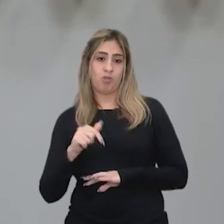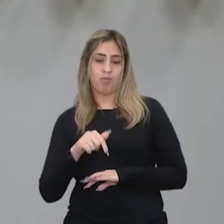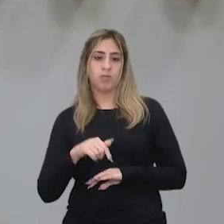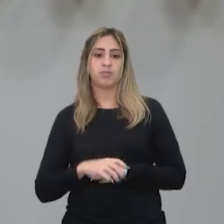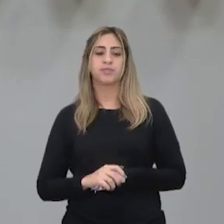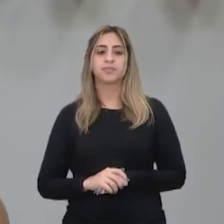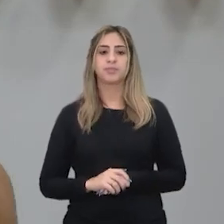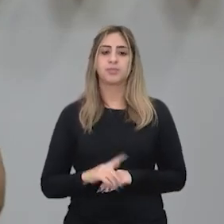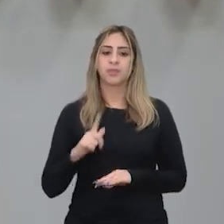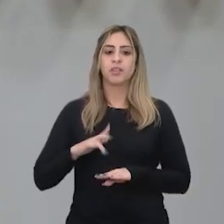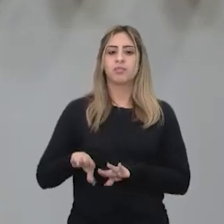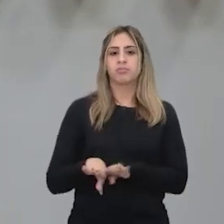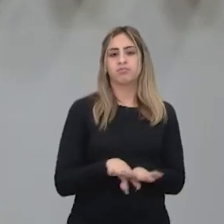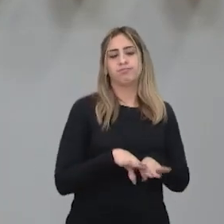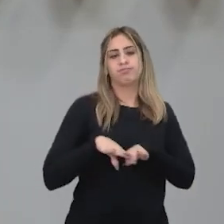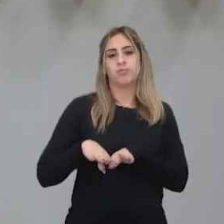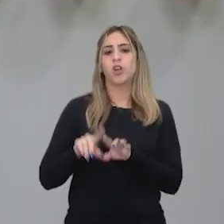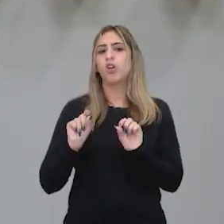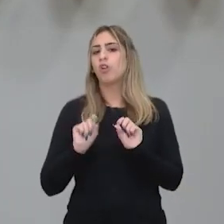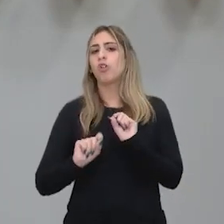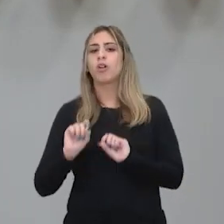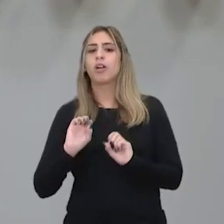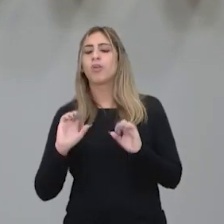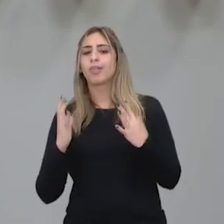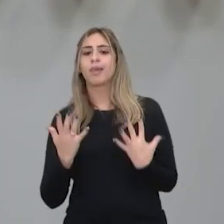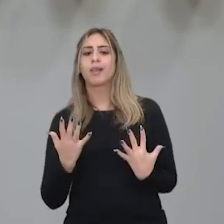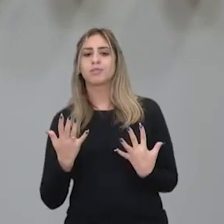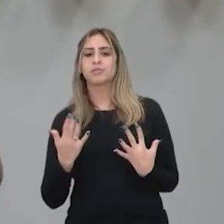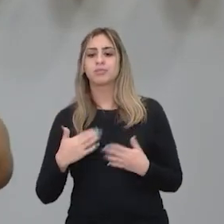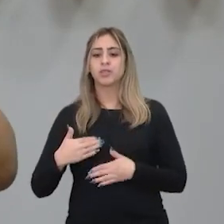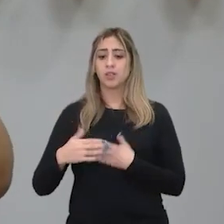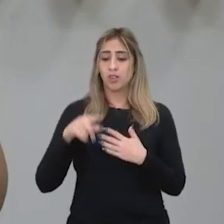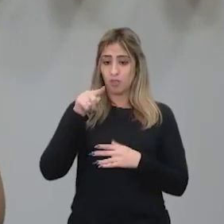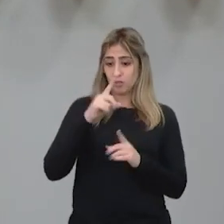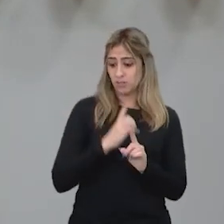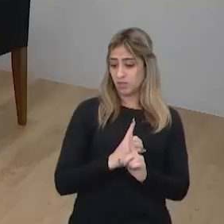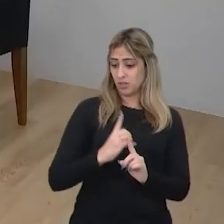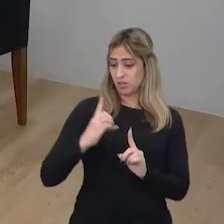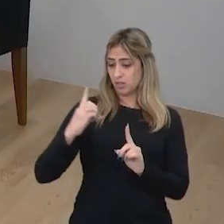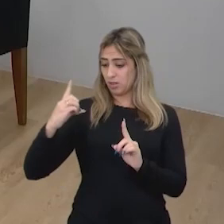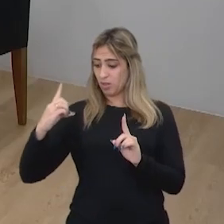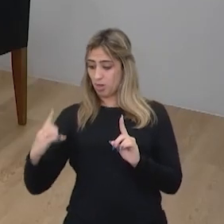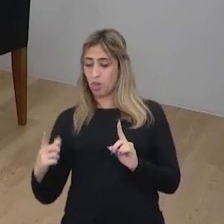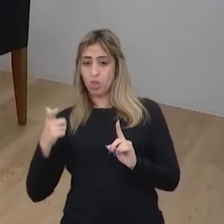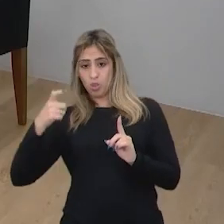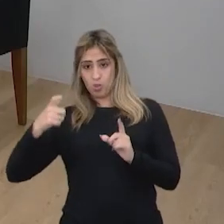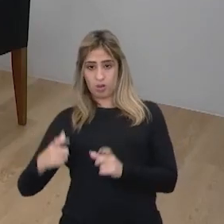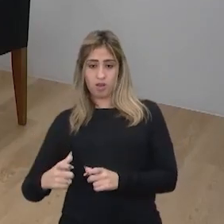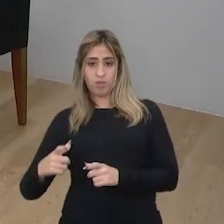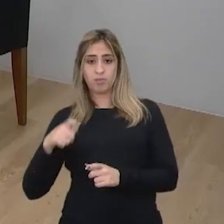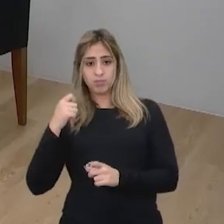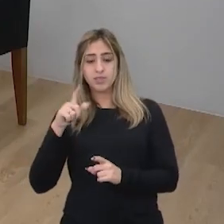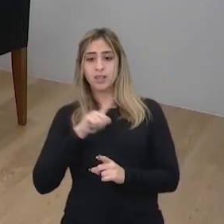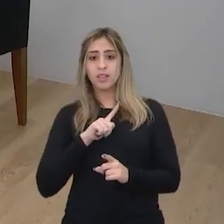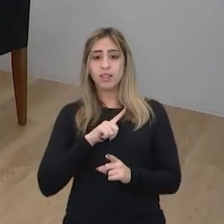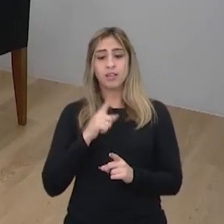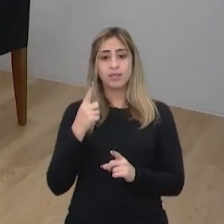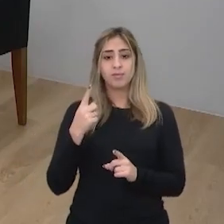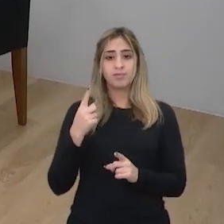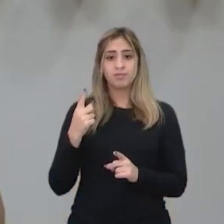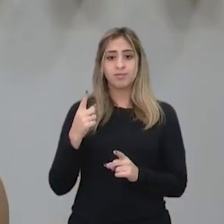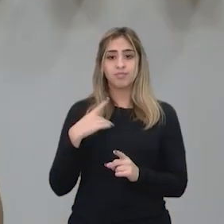Tá em equilíbrio. E aí o que acontece é que quando você se desloca para um local, você precisa ter o que você falou muito bem,